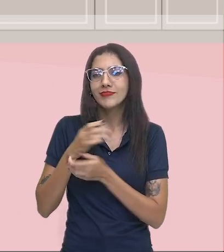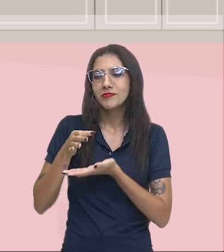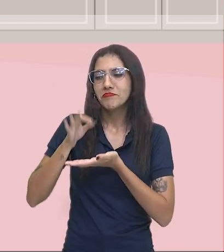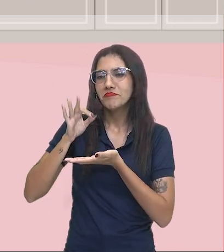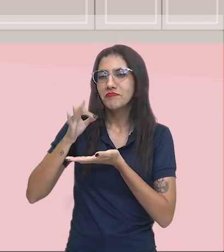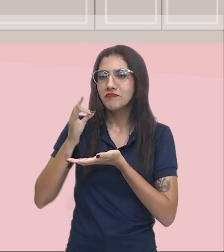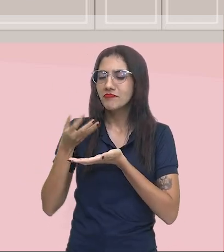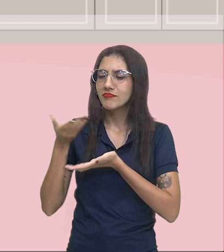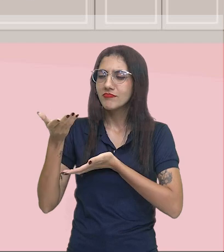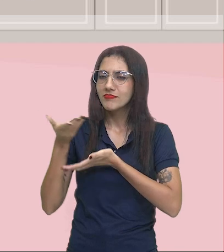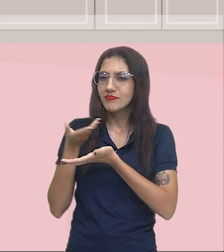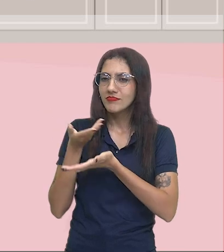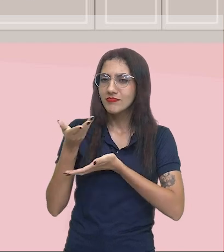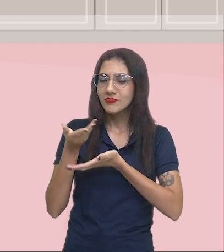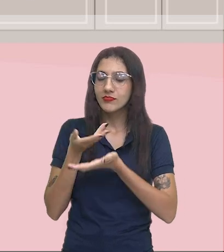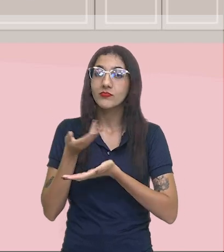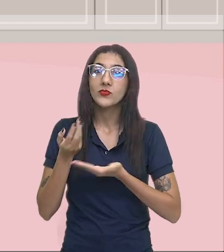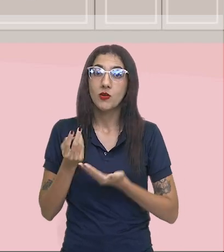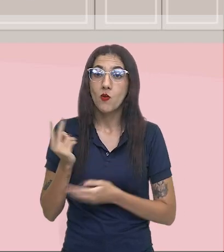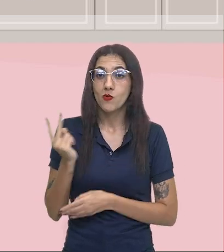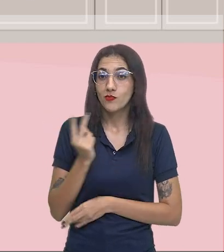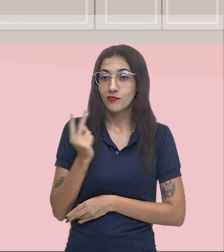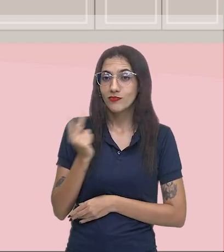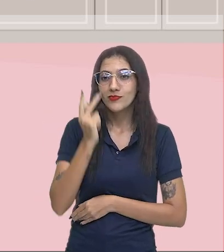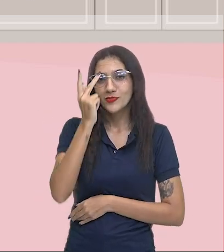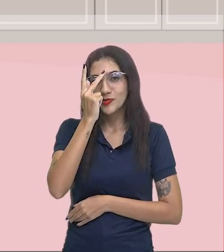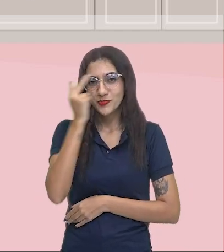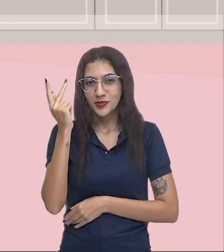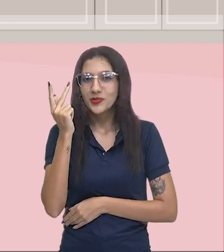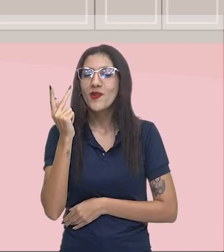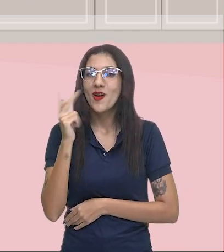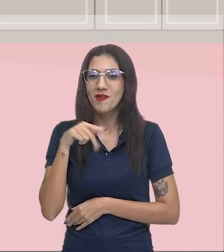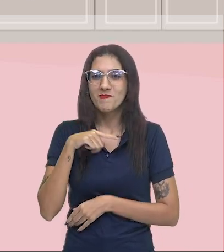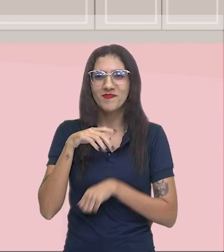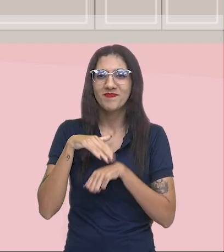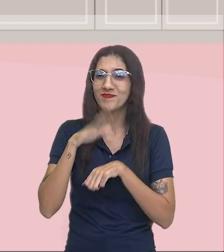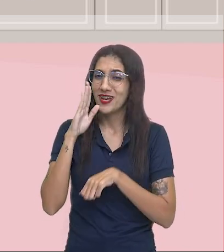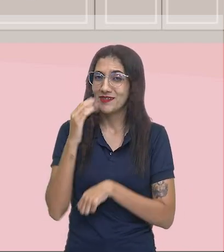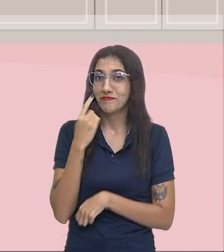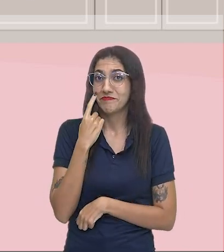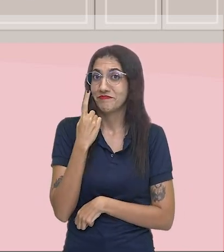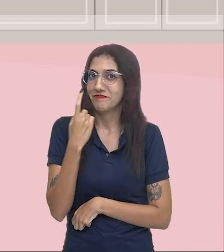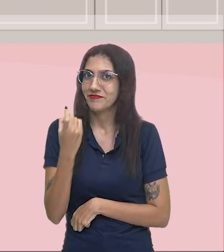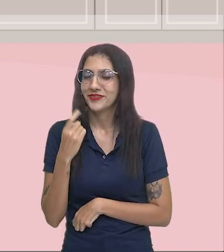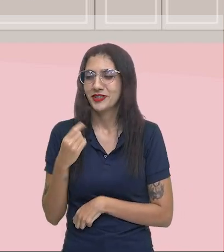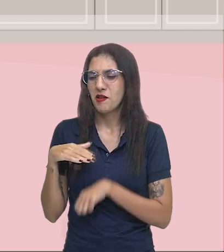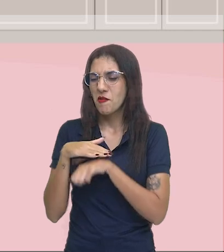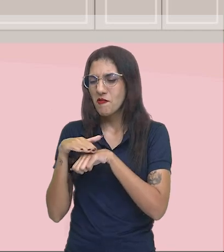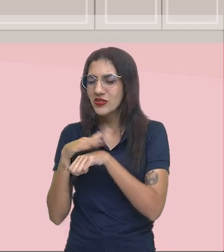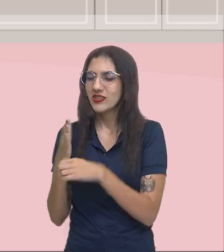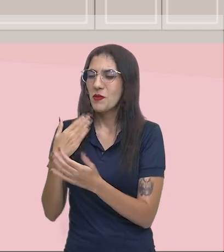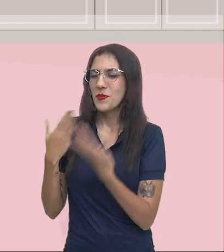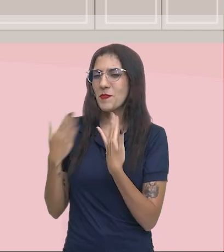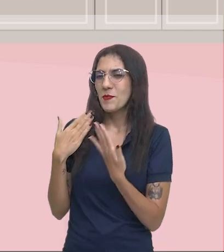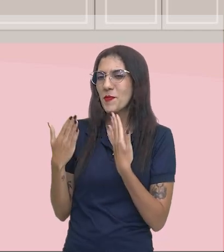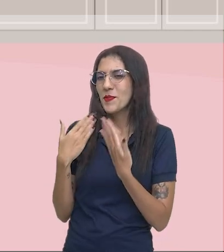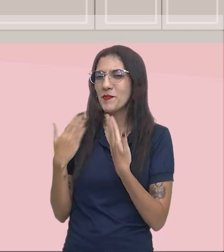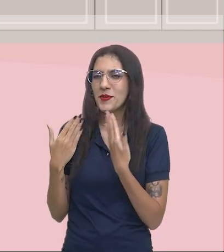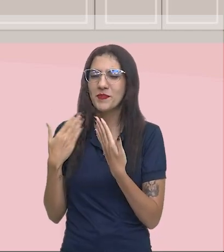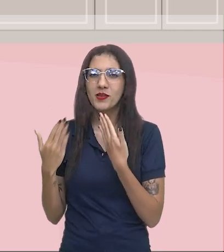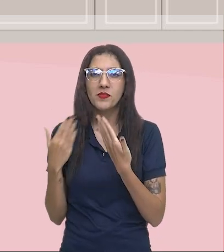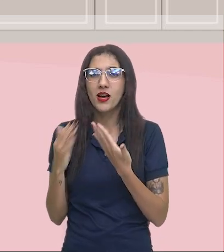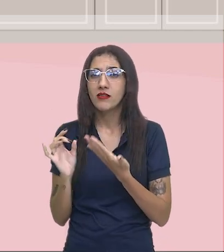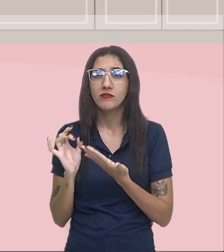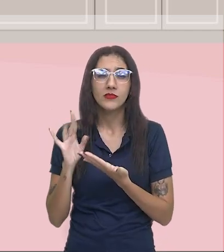café e juntas provavelmente estão muito mais interessadas em se encontrar e conversar enquanto